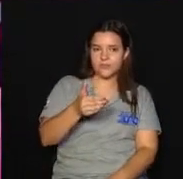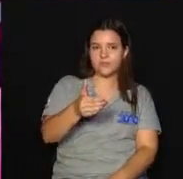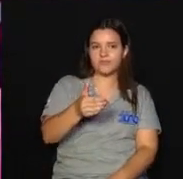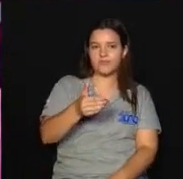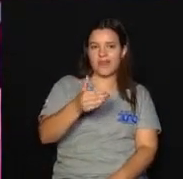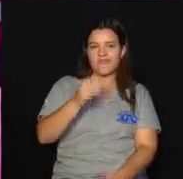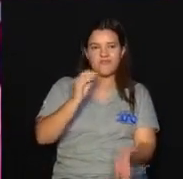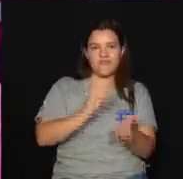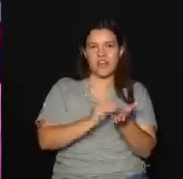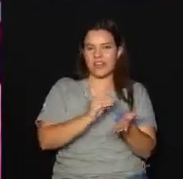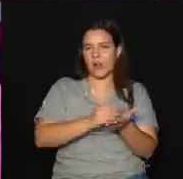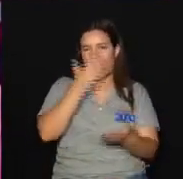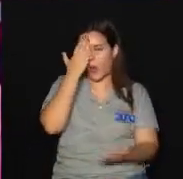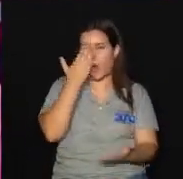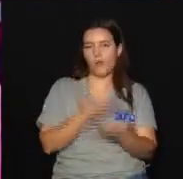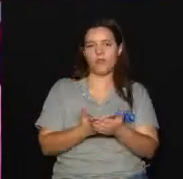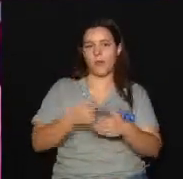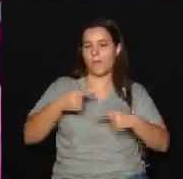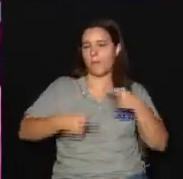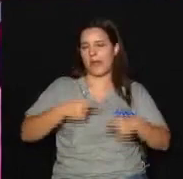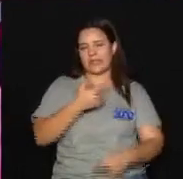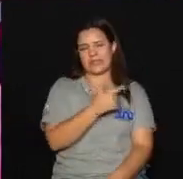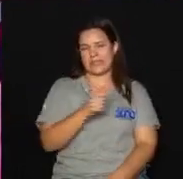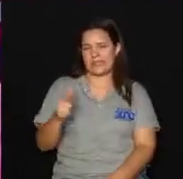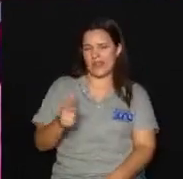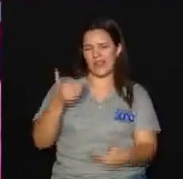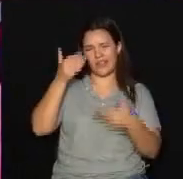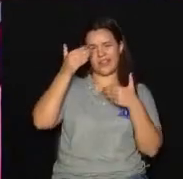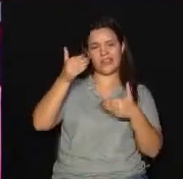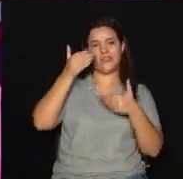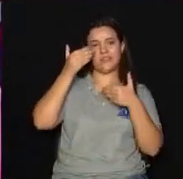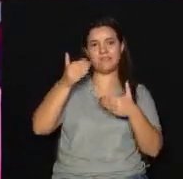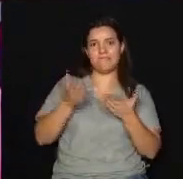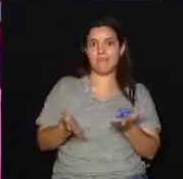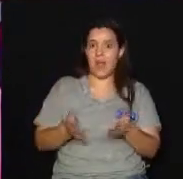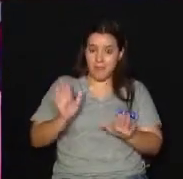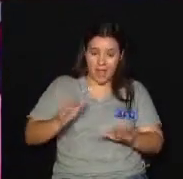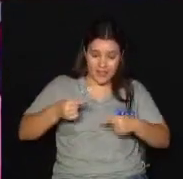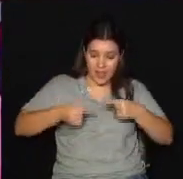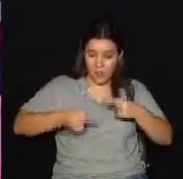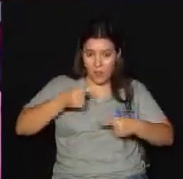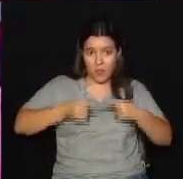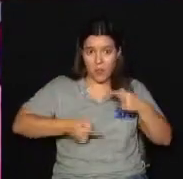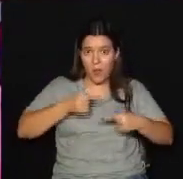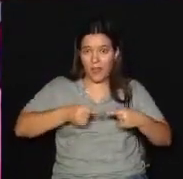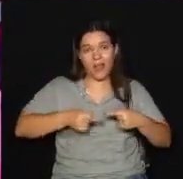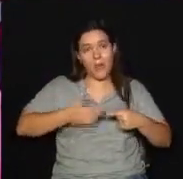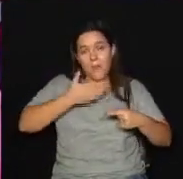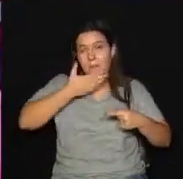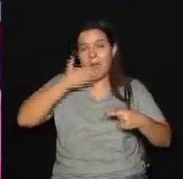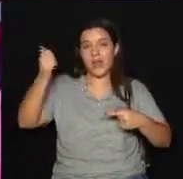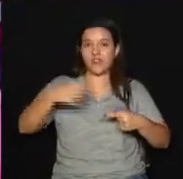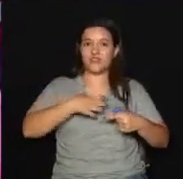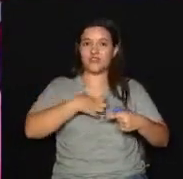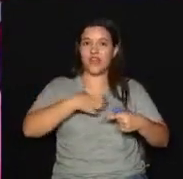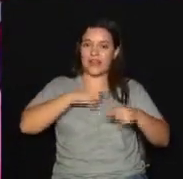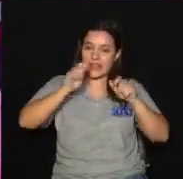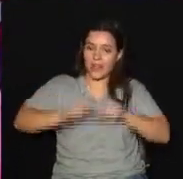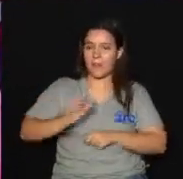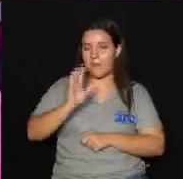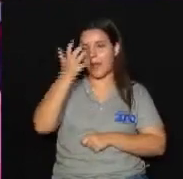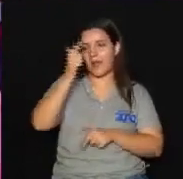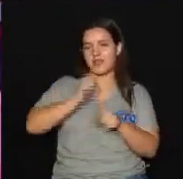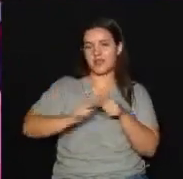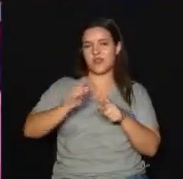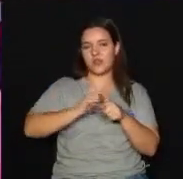da política. E a política é a única forma, é a única maneira de se encontrar soluções